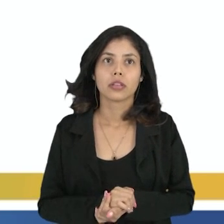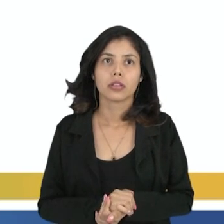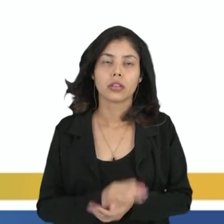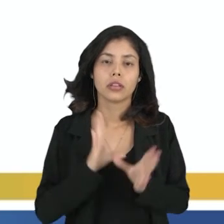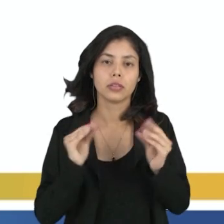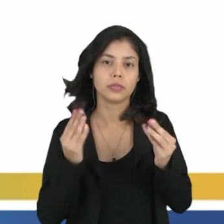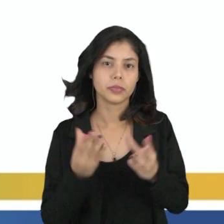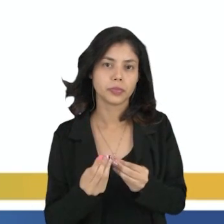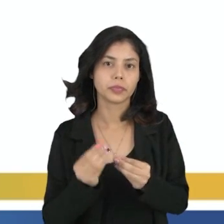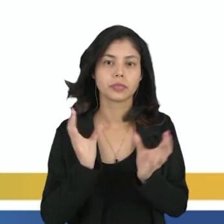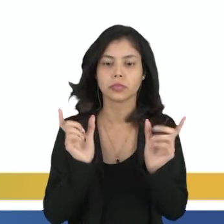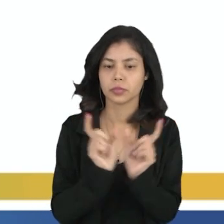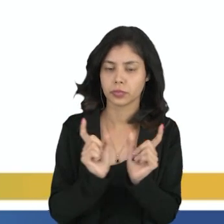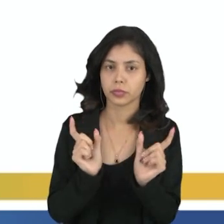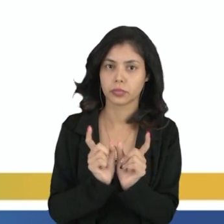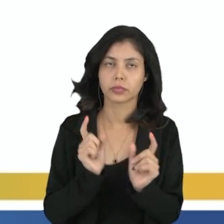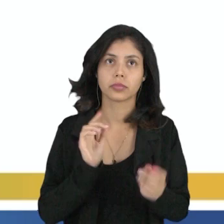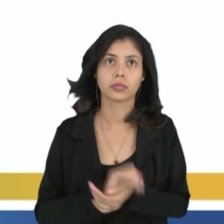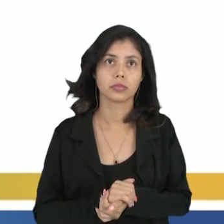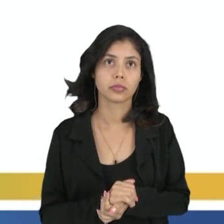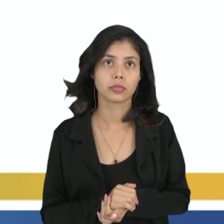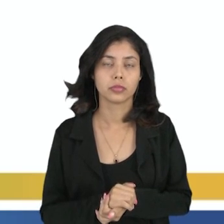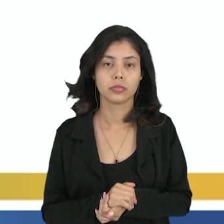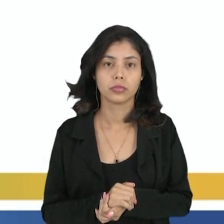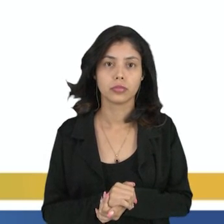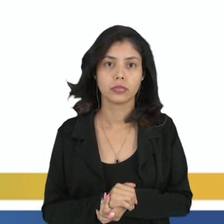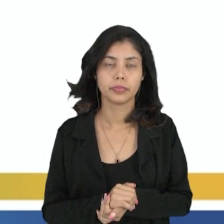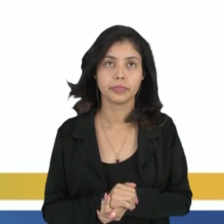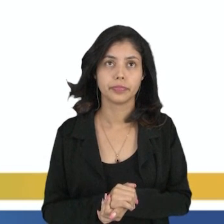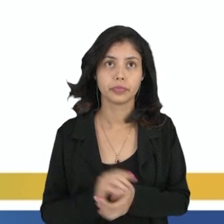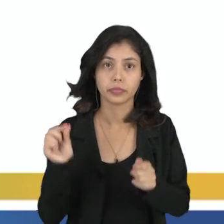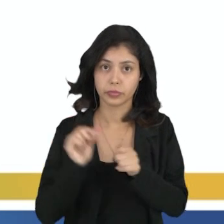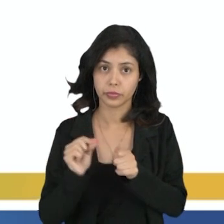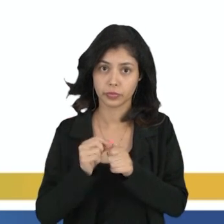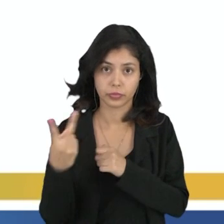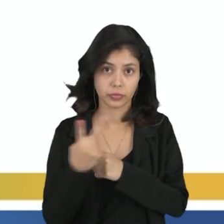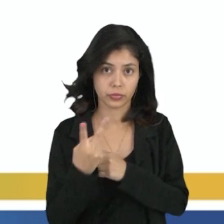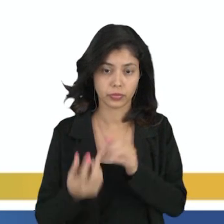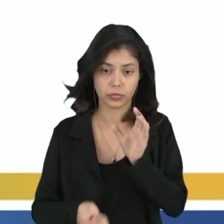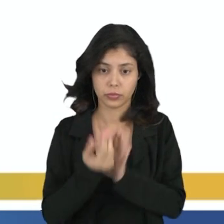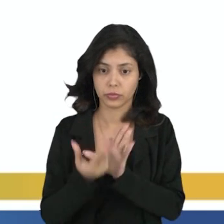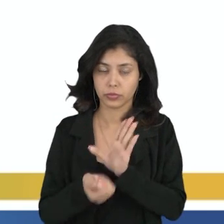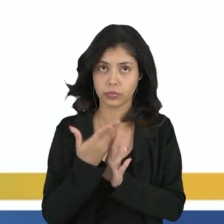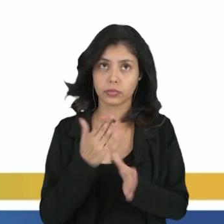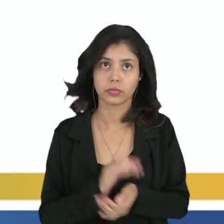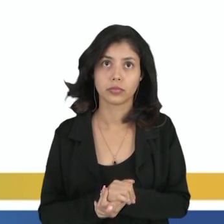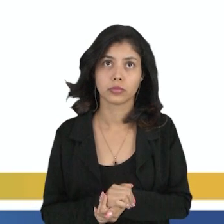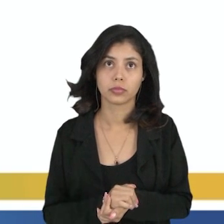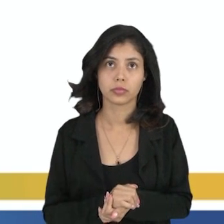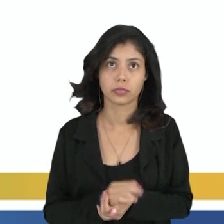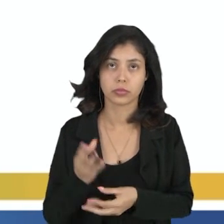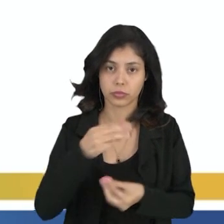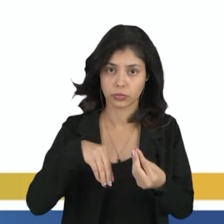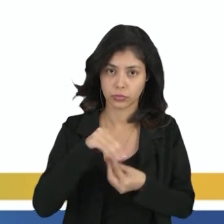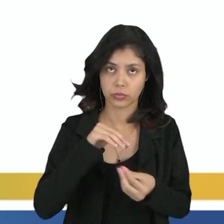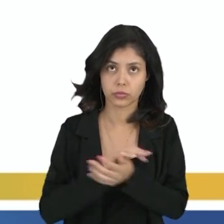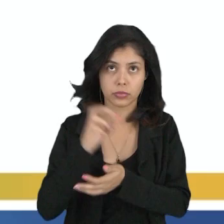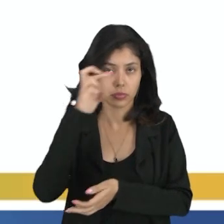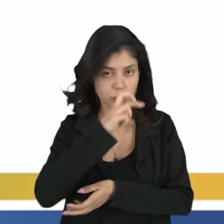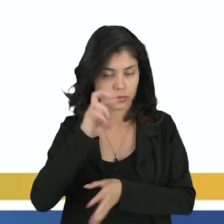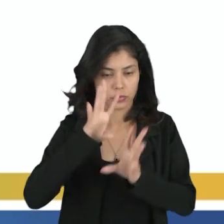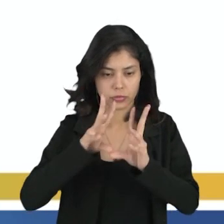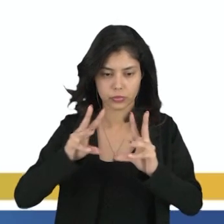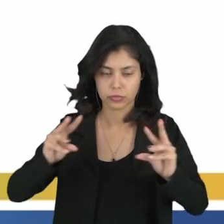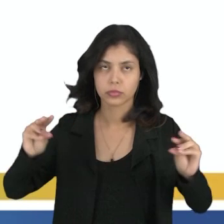uma substância composta no lado dos reagentes, formando 2 no produto. Então, nós temos uma reação de